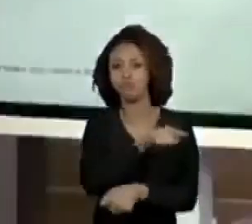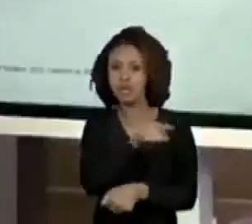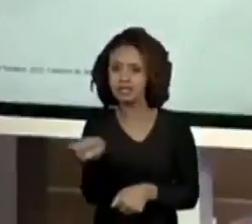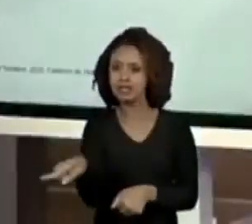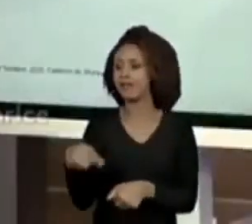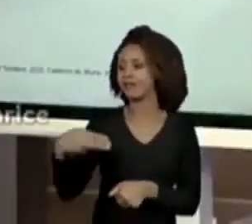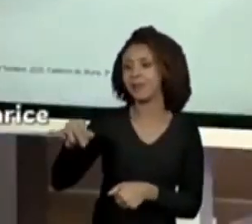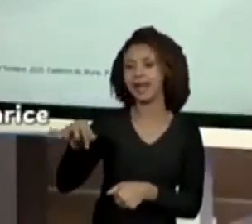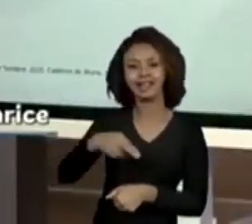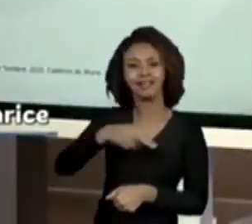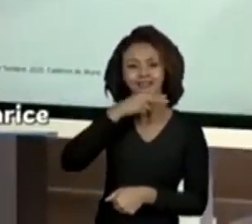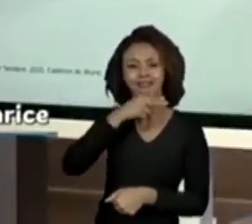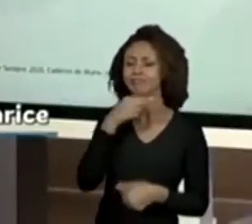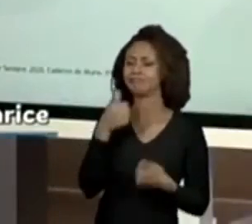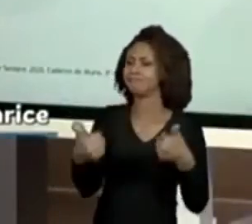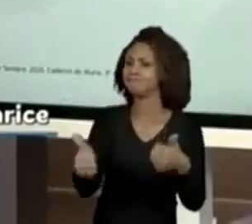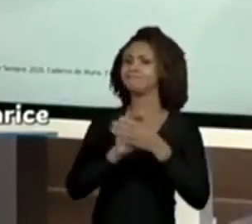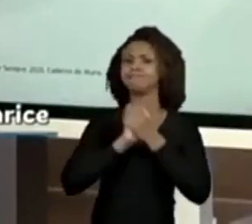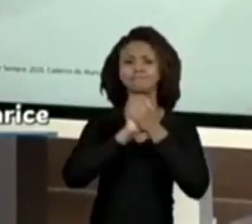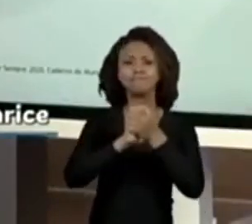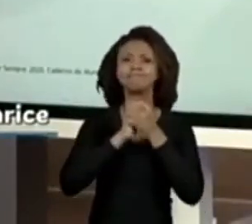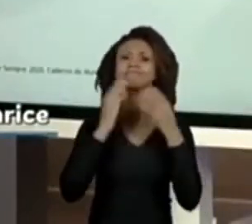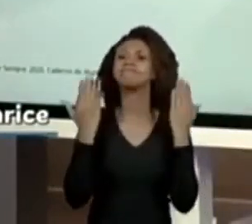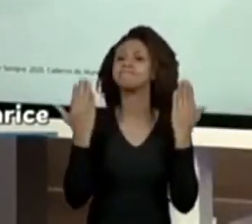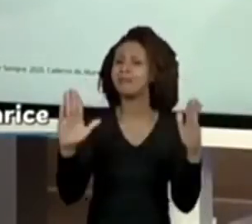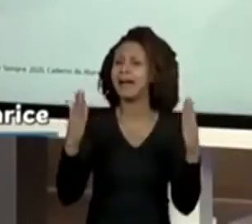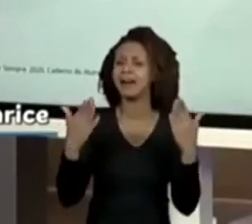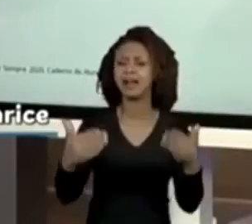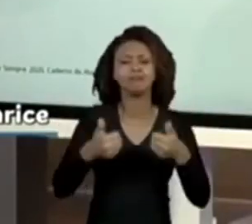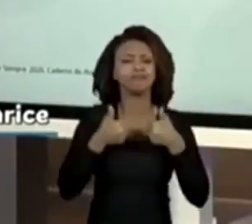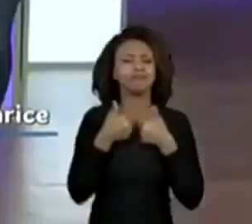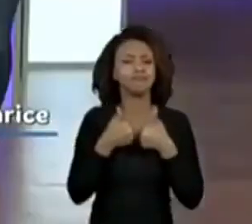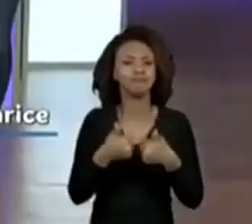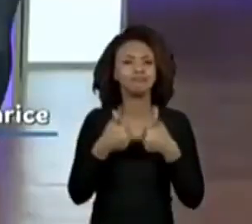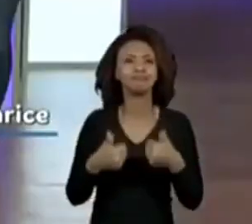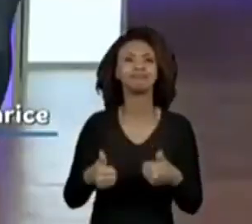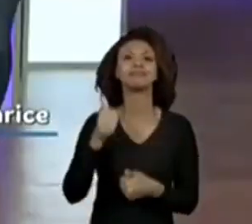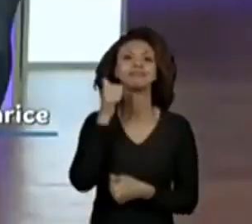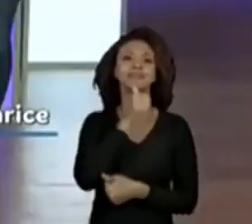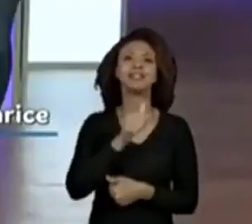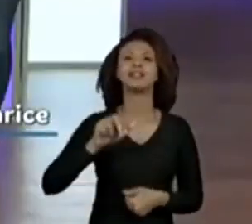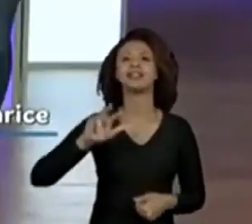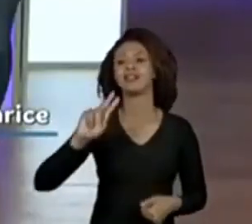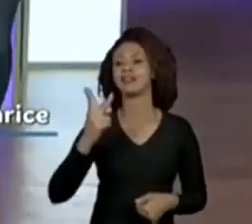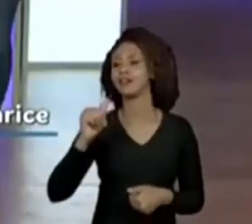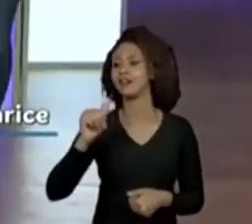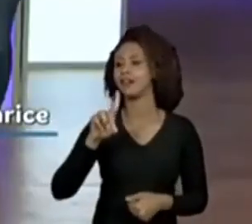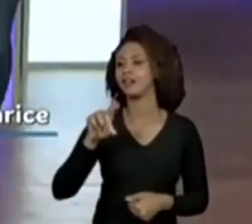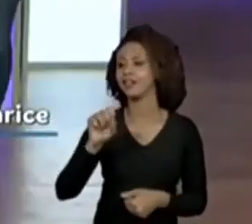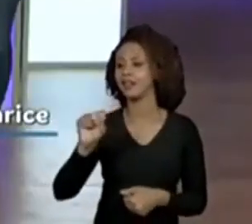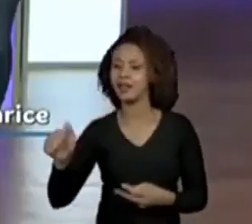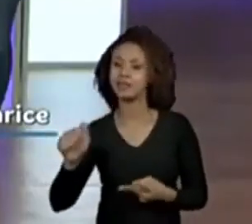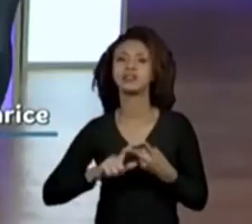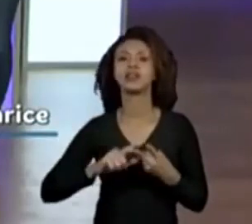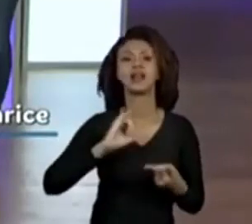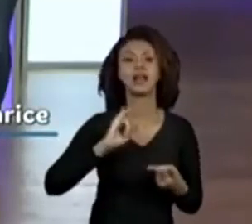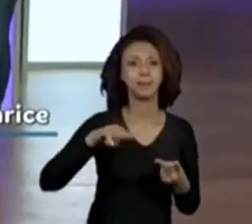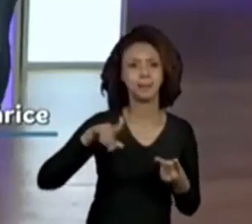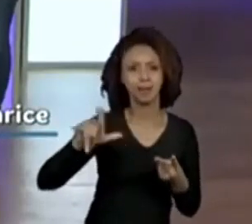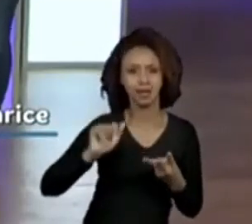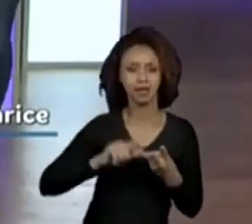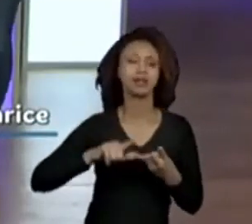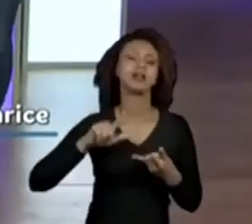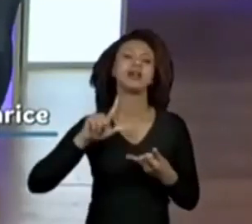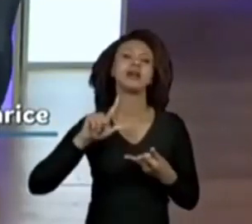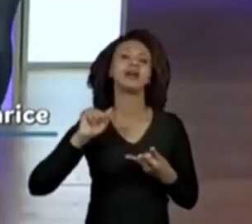estão de parabéns, muito bem. Eu vi que a Radassa, a Camila, a Ana Clara,